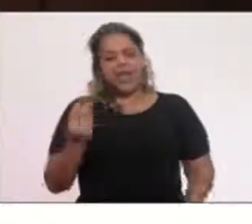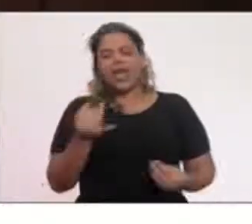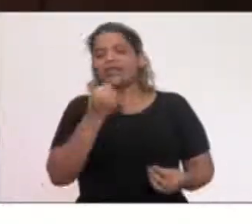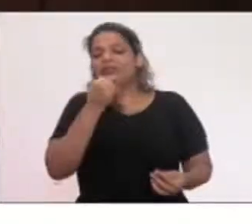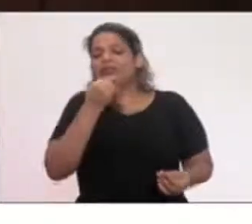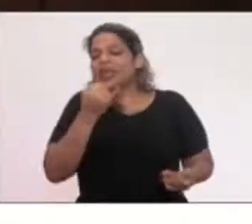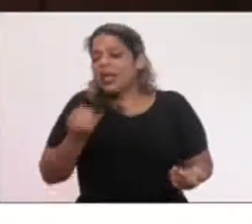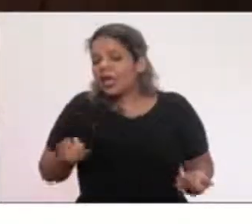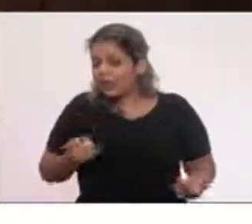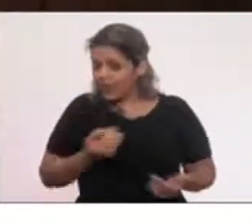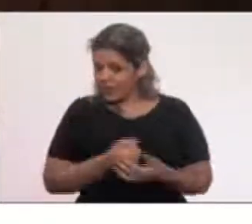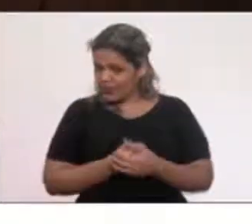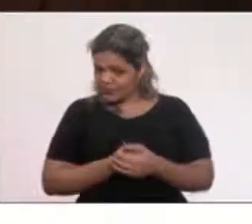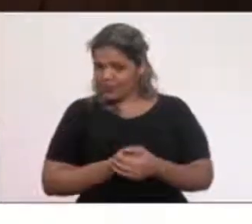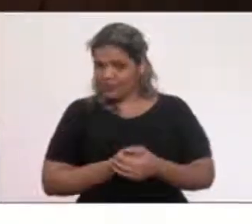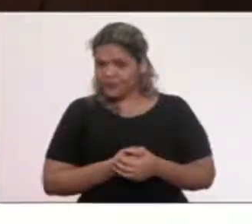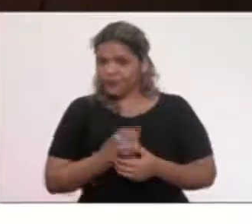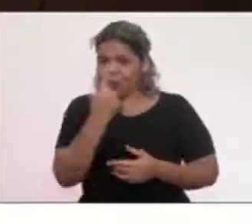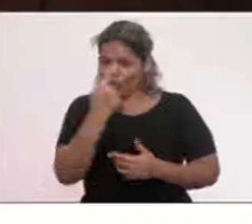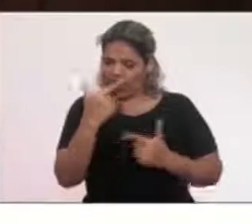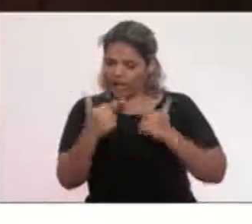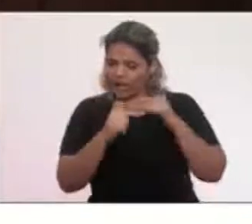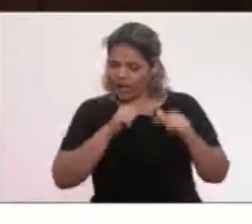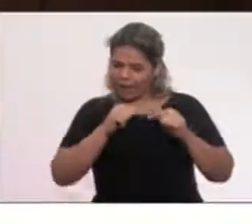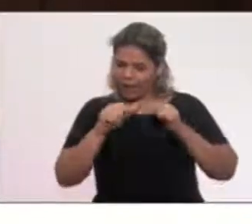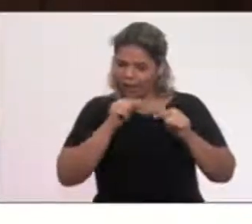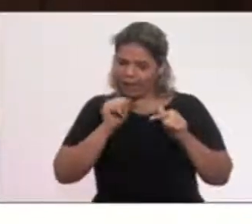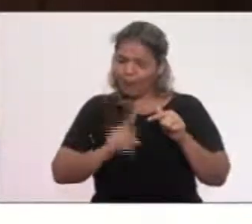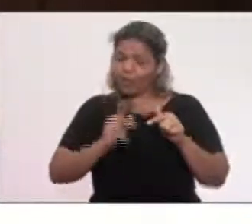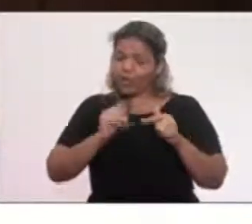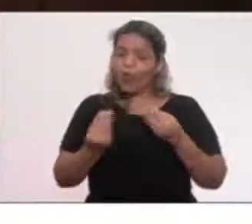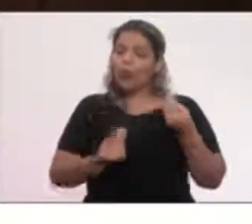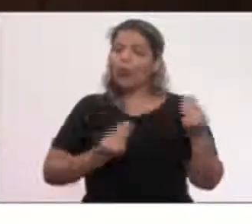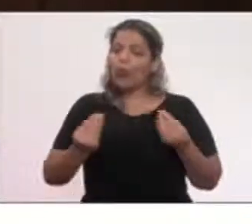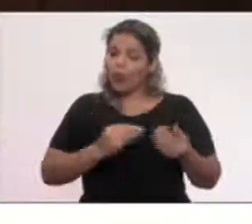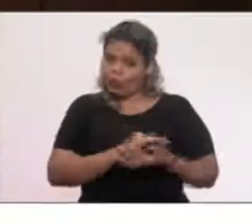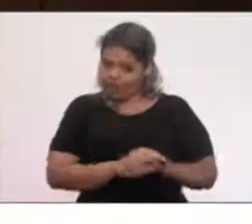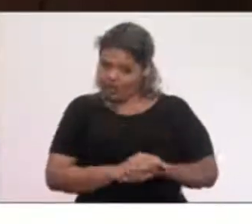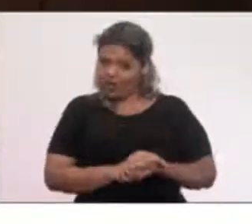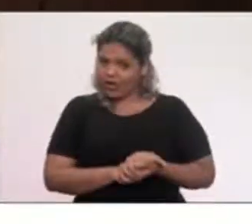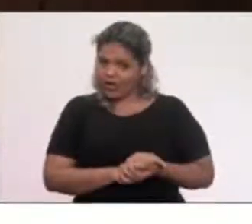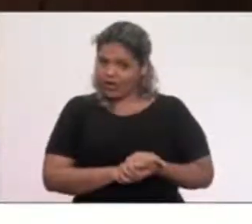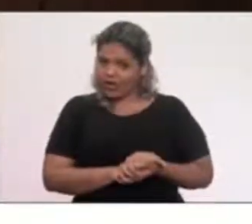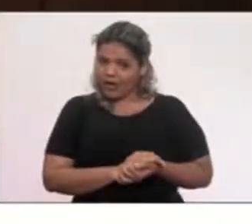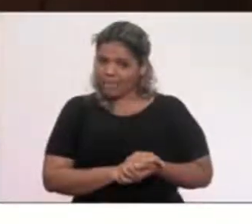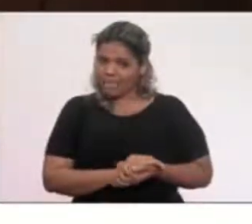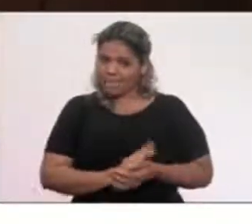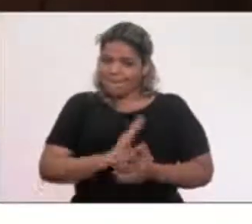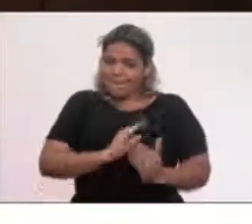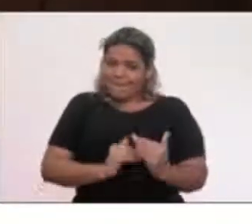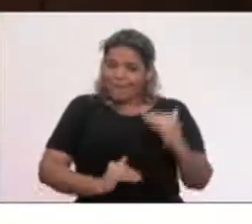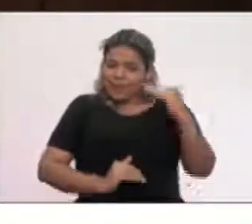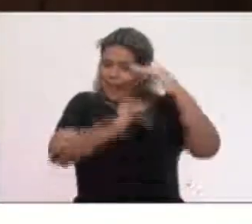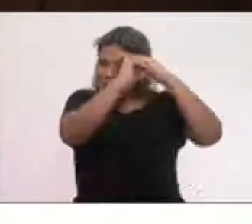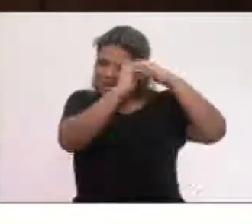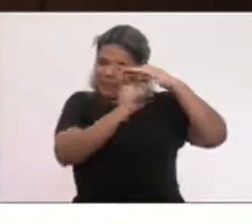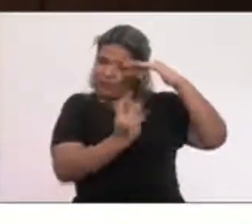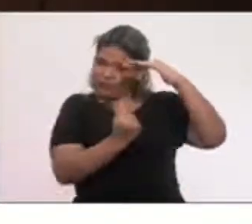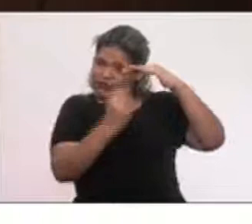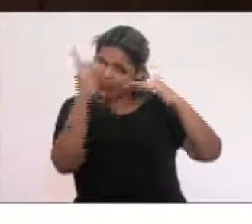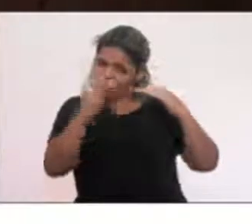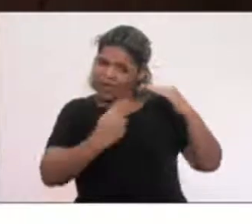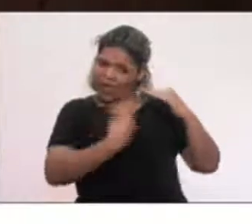exemplo, que para um trabalhador se aposentar com o máximo do que ele tem